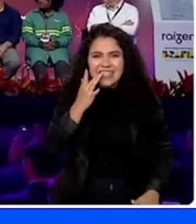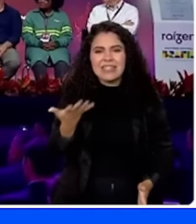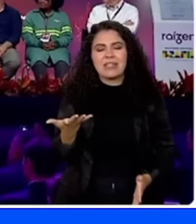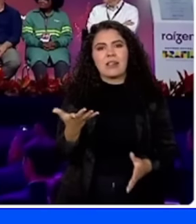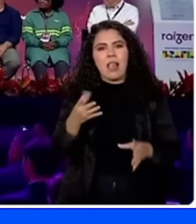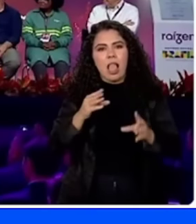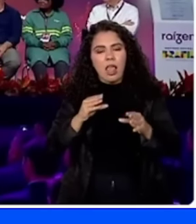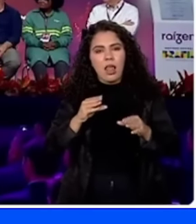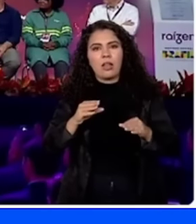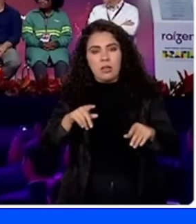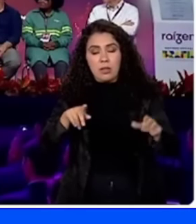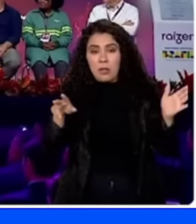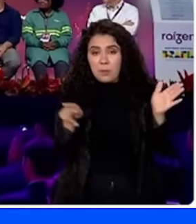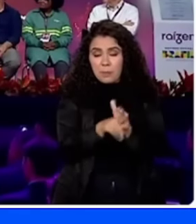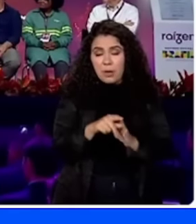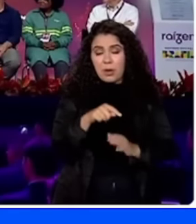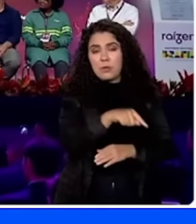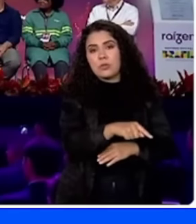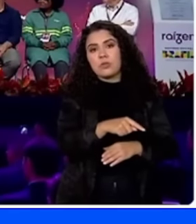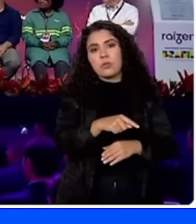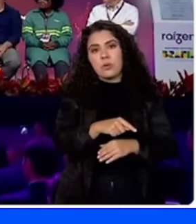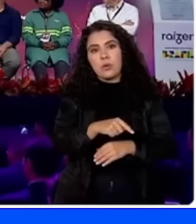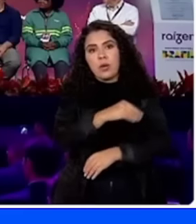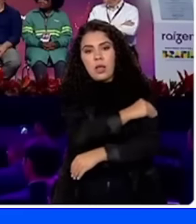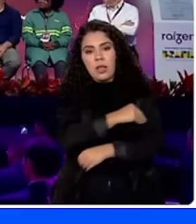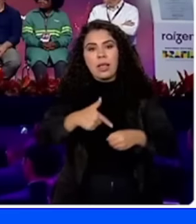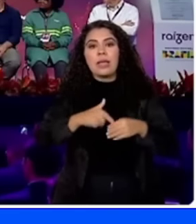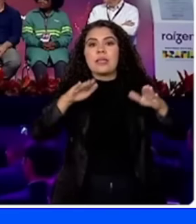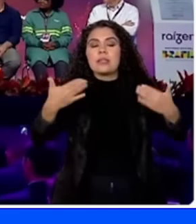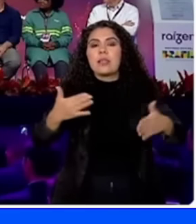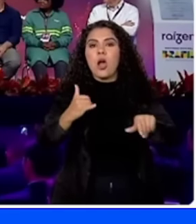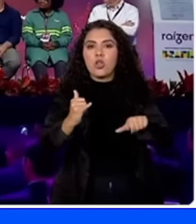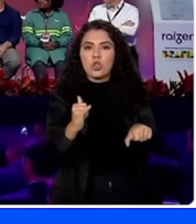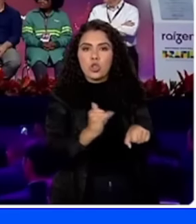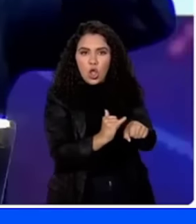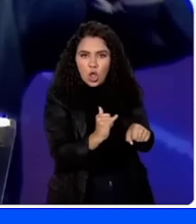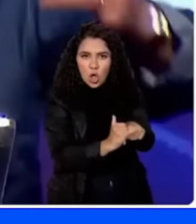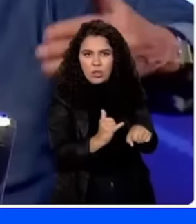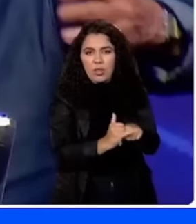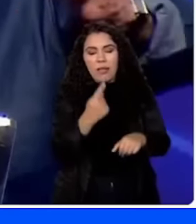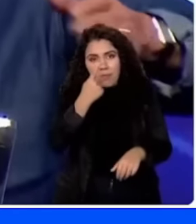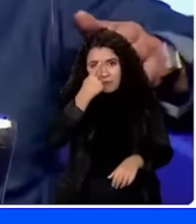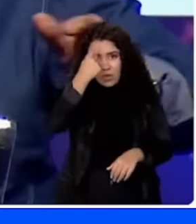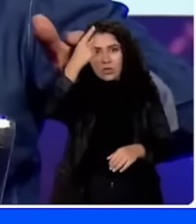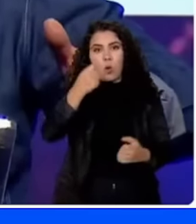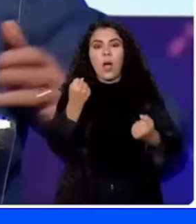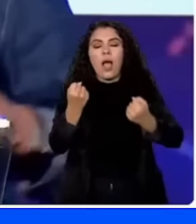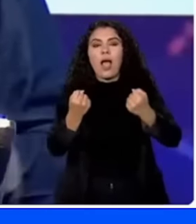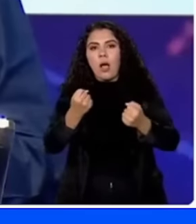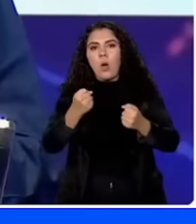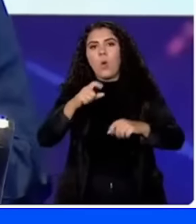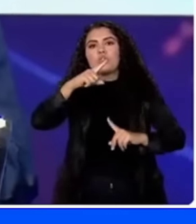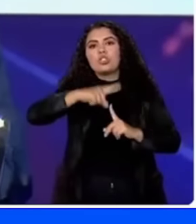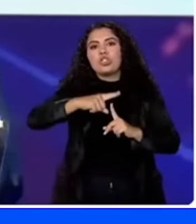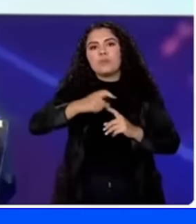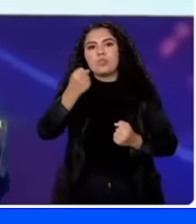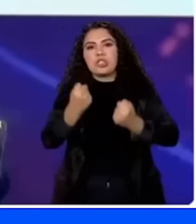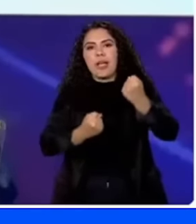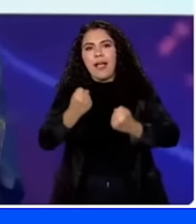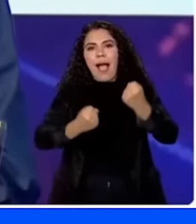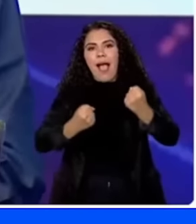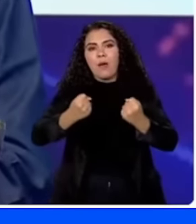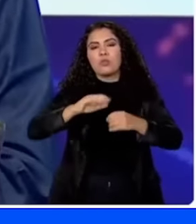do etanol. Então a Toyota inventou um negócio de um carro verde. Eu andei o mundo inteiro com um carro de plástico,